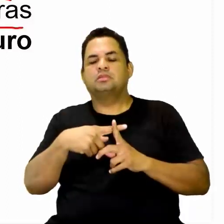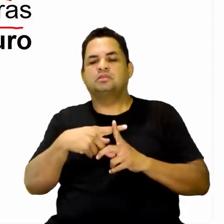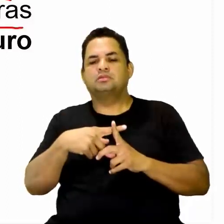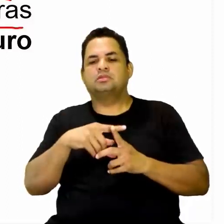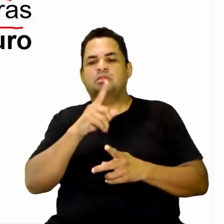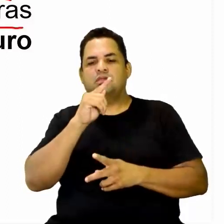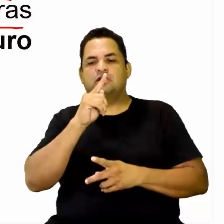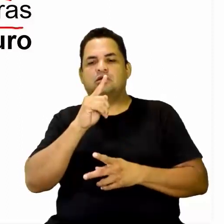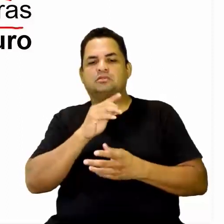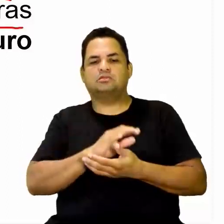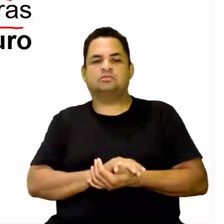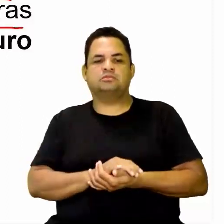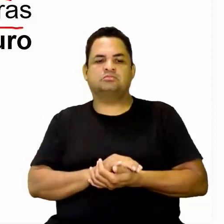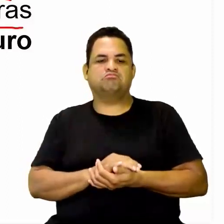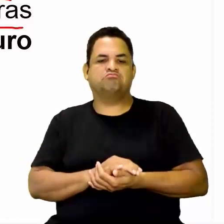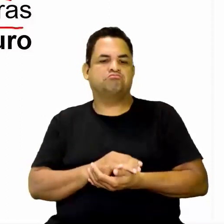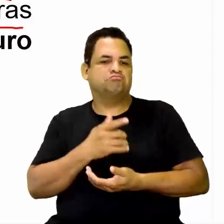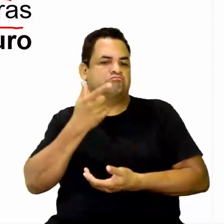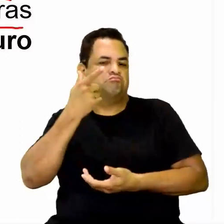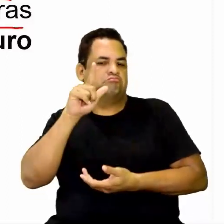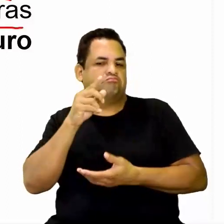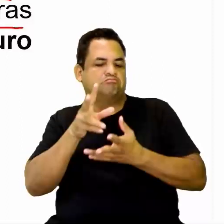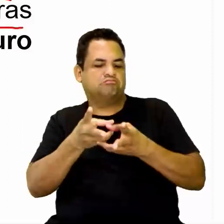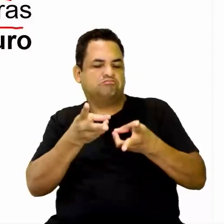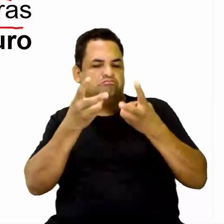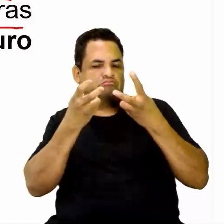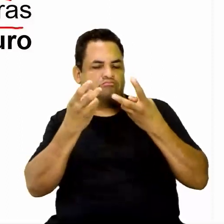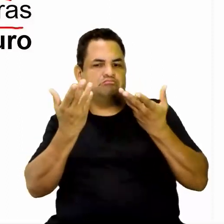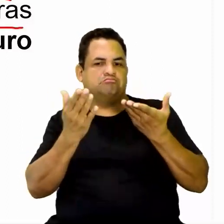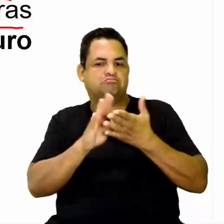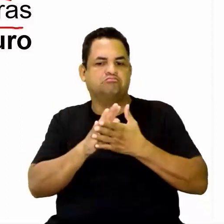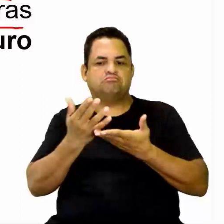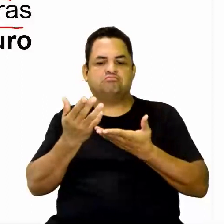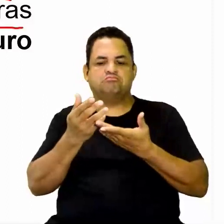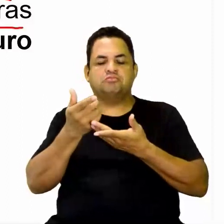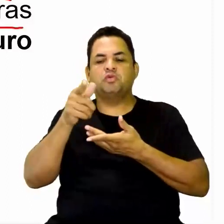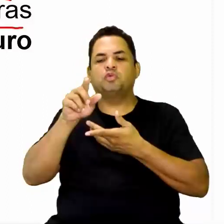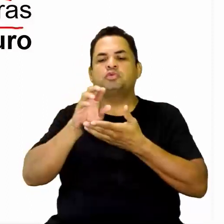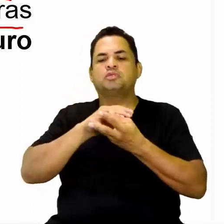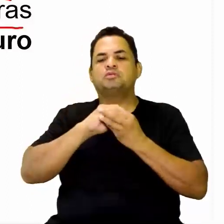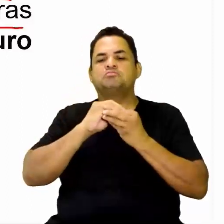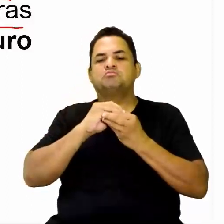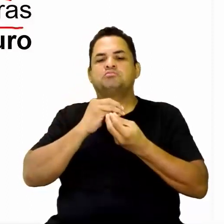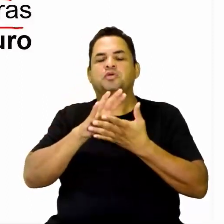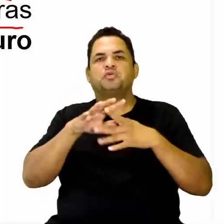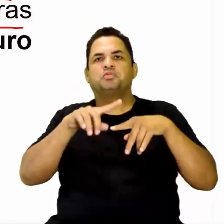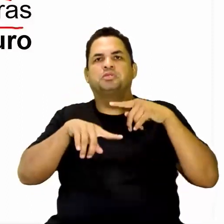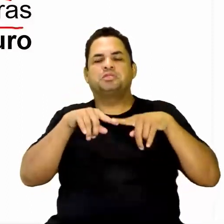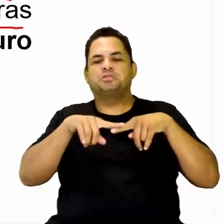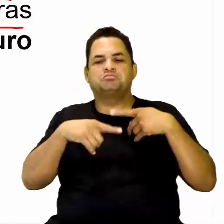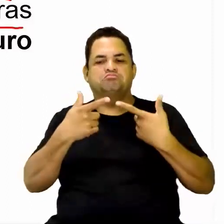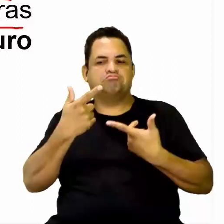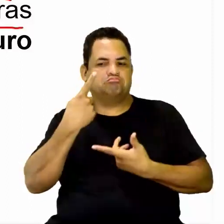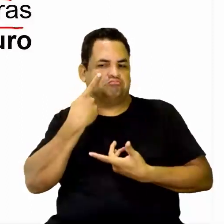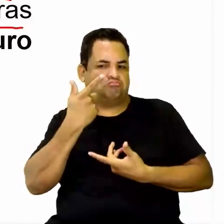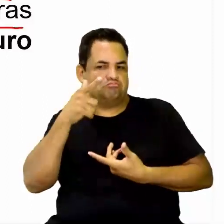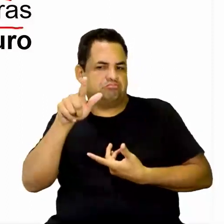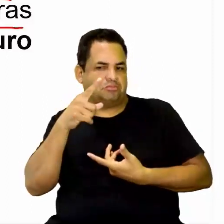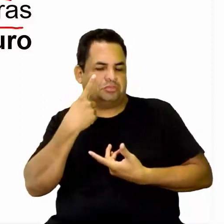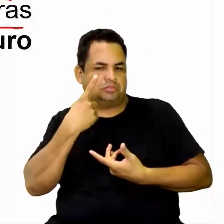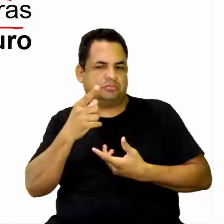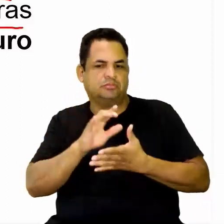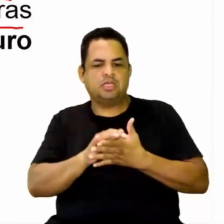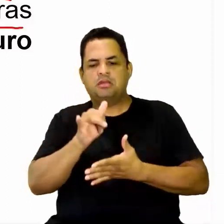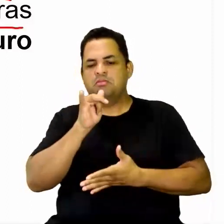água. Você não consegue identificar o álcool e nem a água. Você já, uma bebida